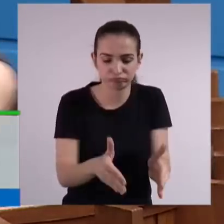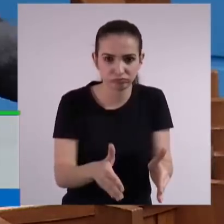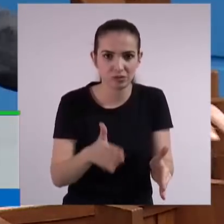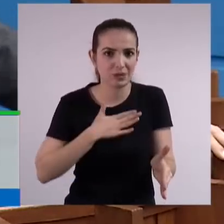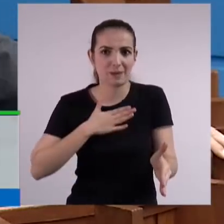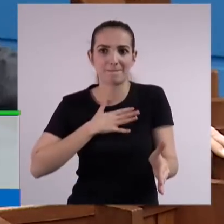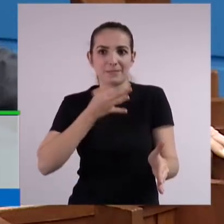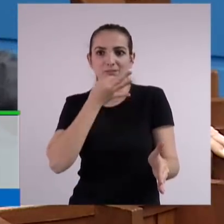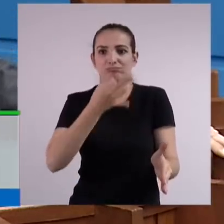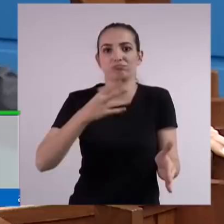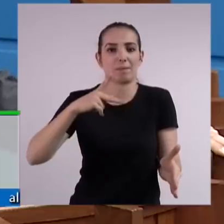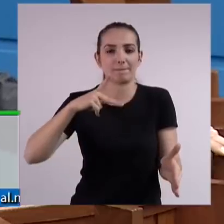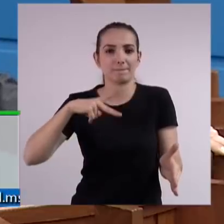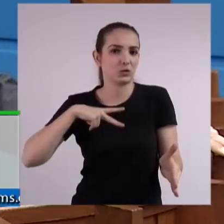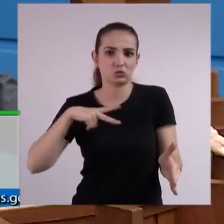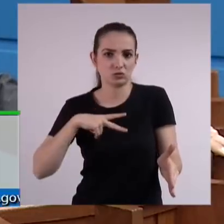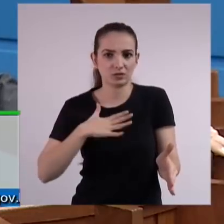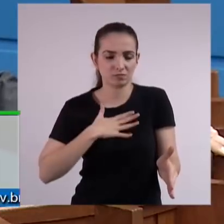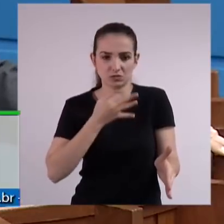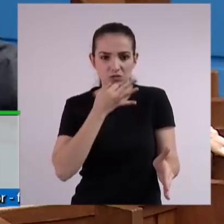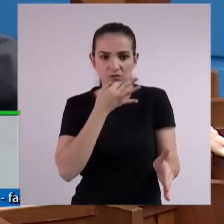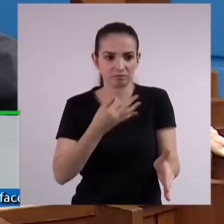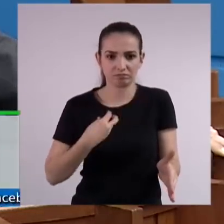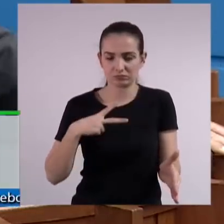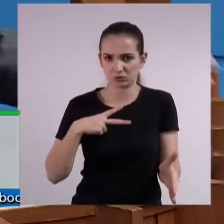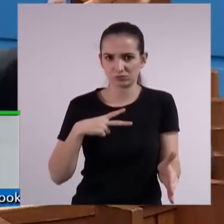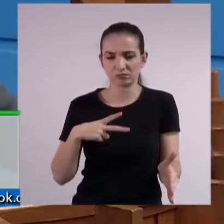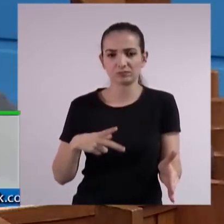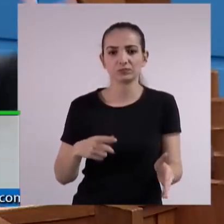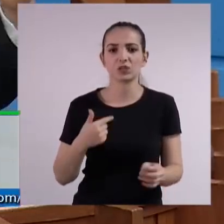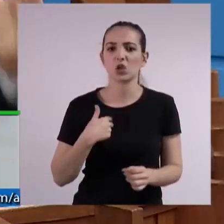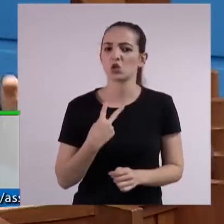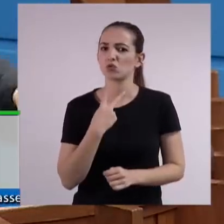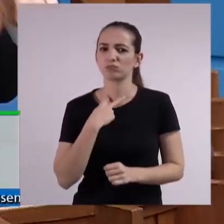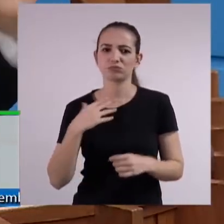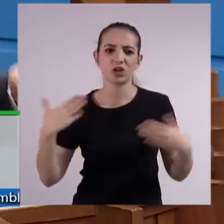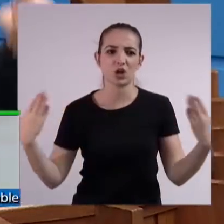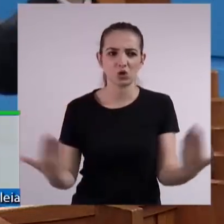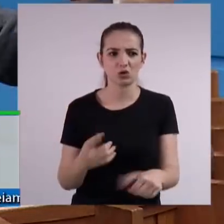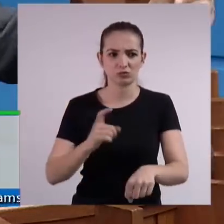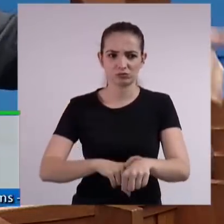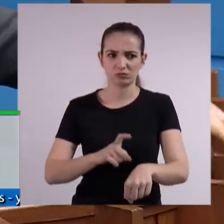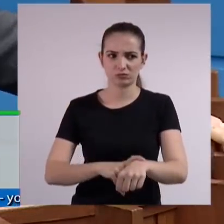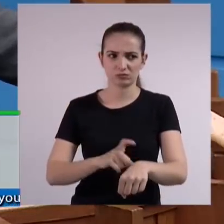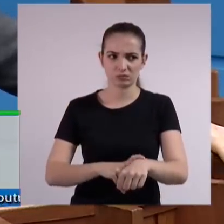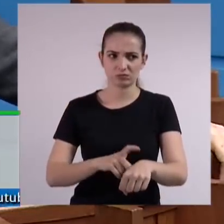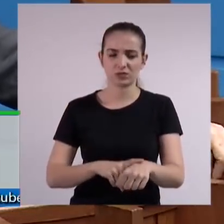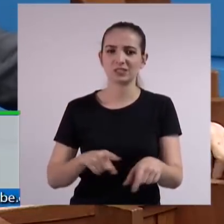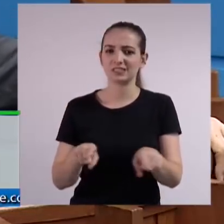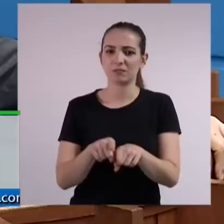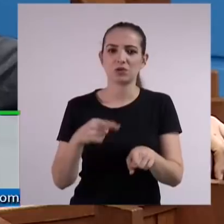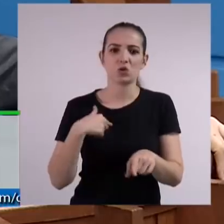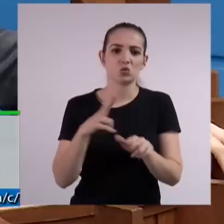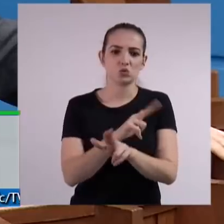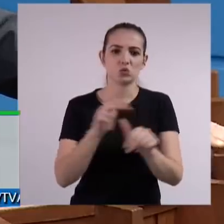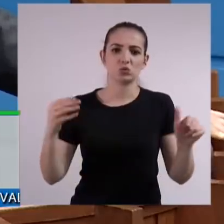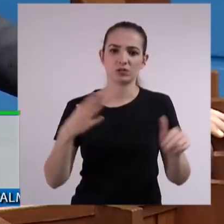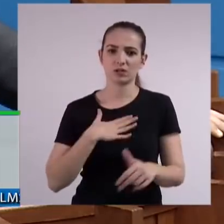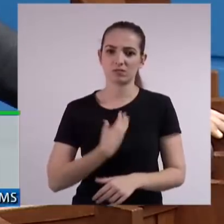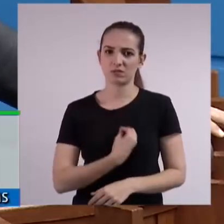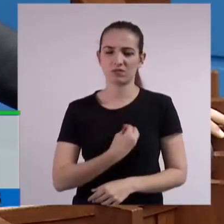minha decisão pessoal. Não poderia, nesse momento, como nunca o fiz na minha vida,